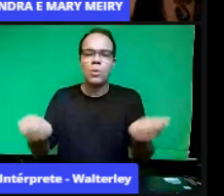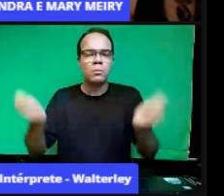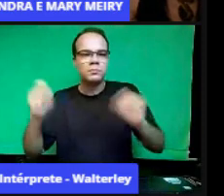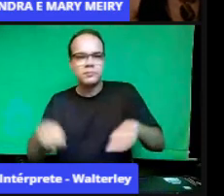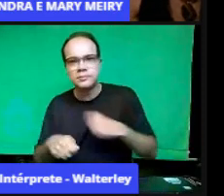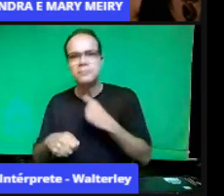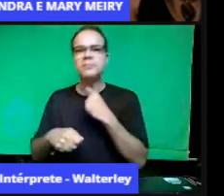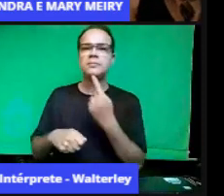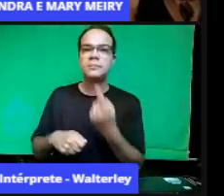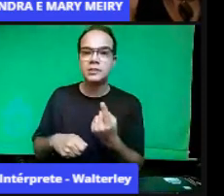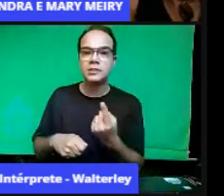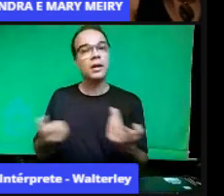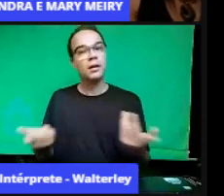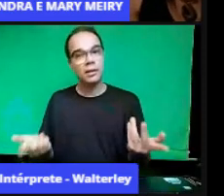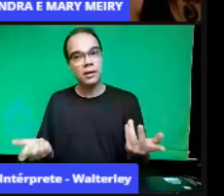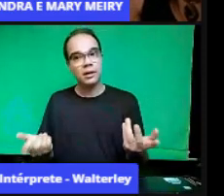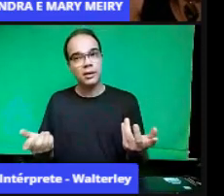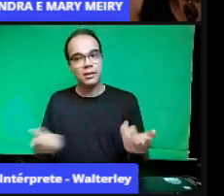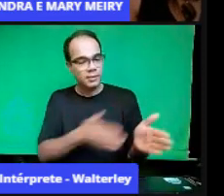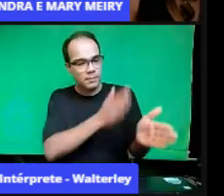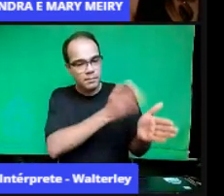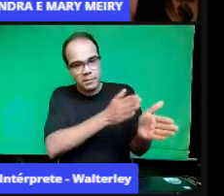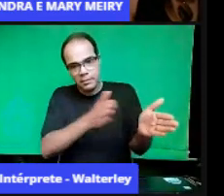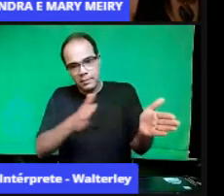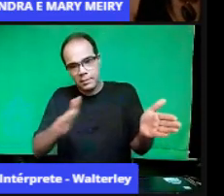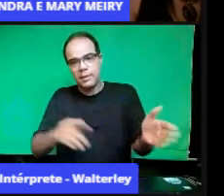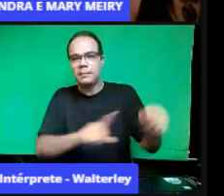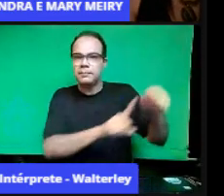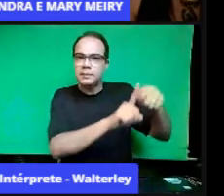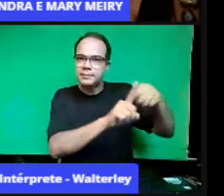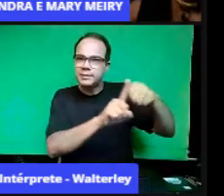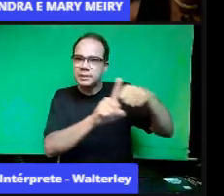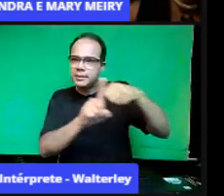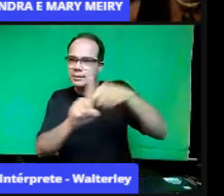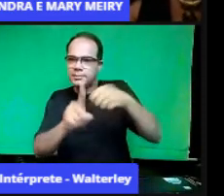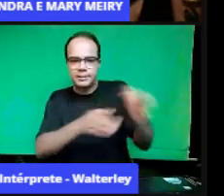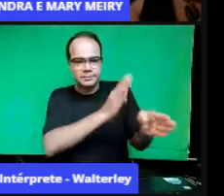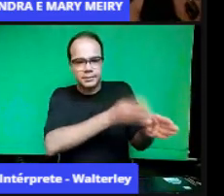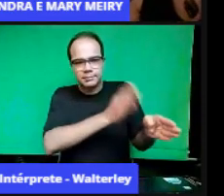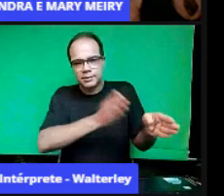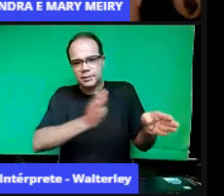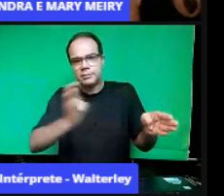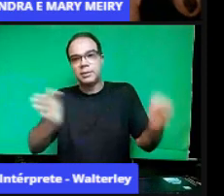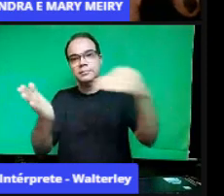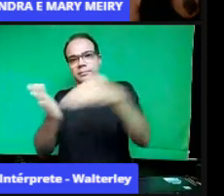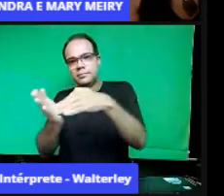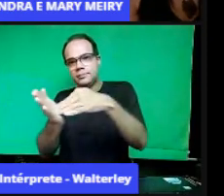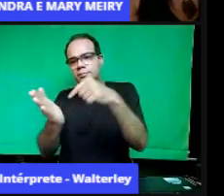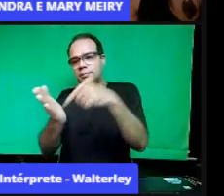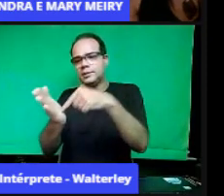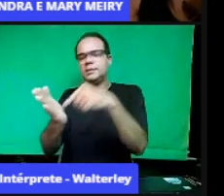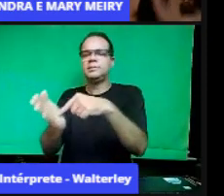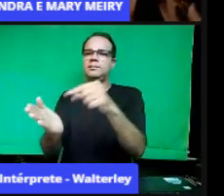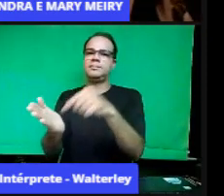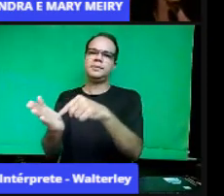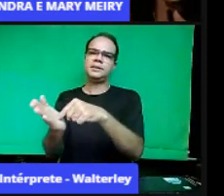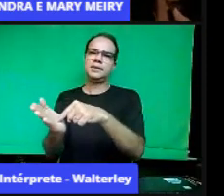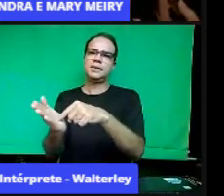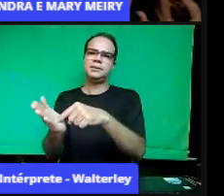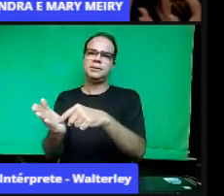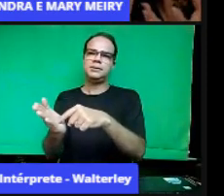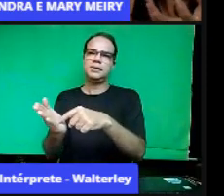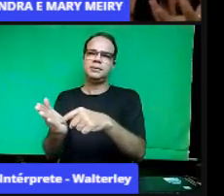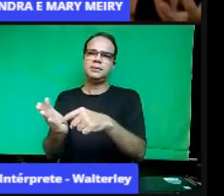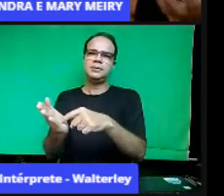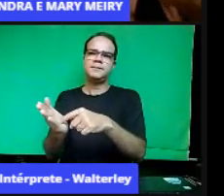que nós colocamos funções cognitivas consolidadas. O que ele sabe, funções que ainda